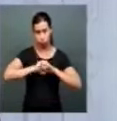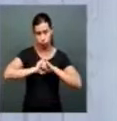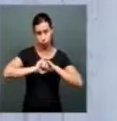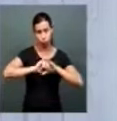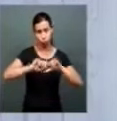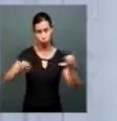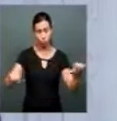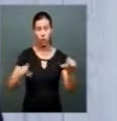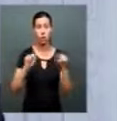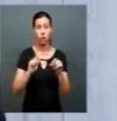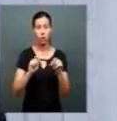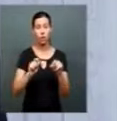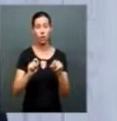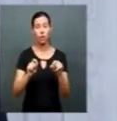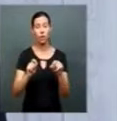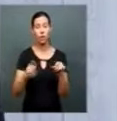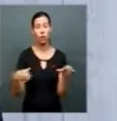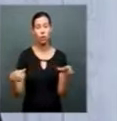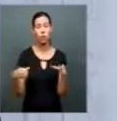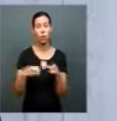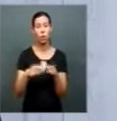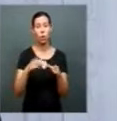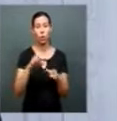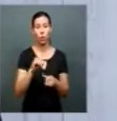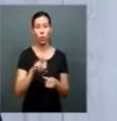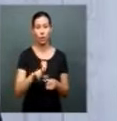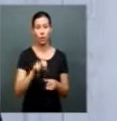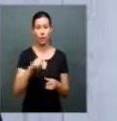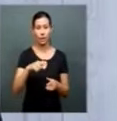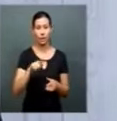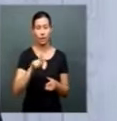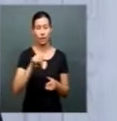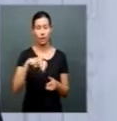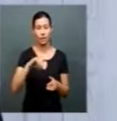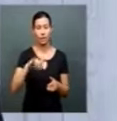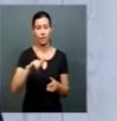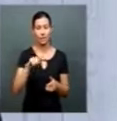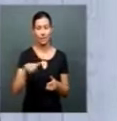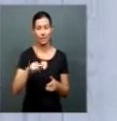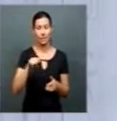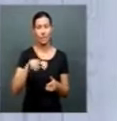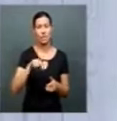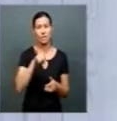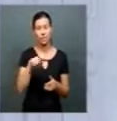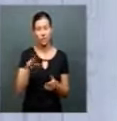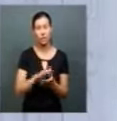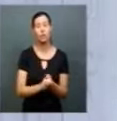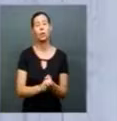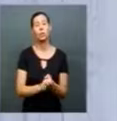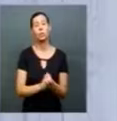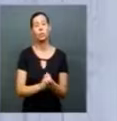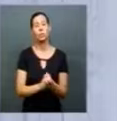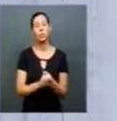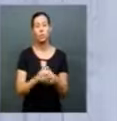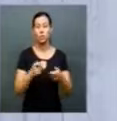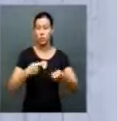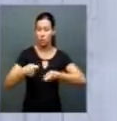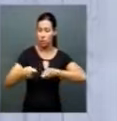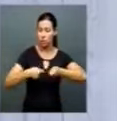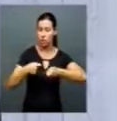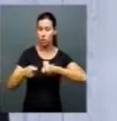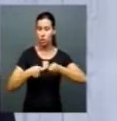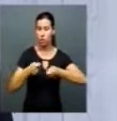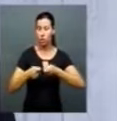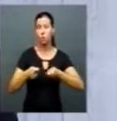organização em busca de um modelo de negócios que seja repetível e escalável. Né? O que, que isso